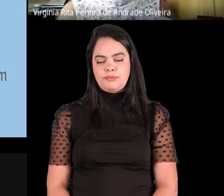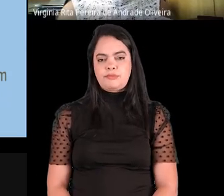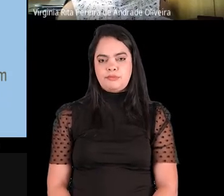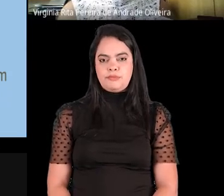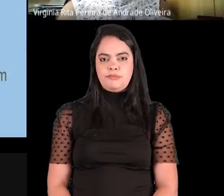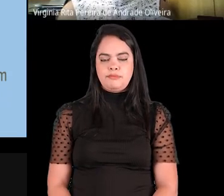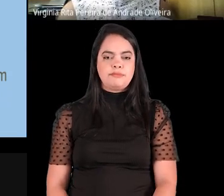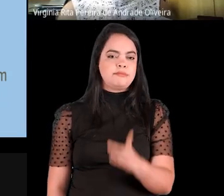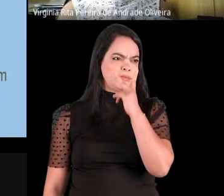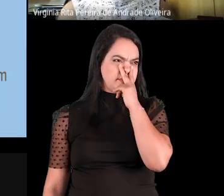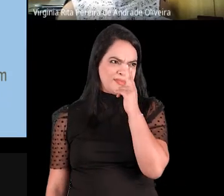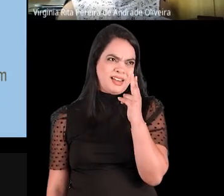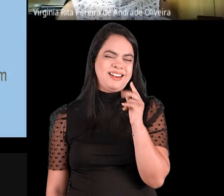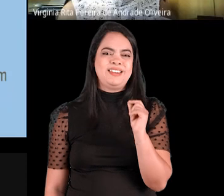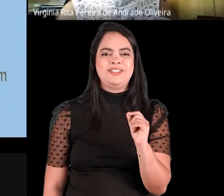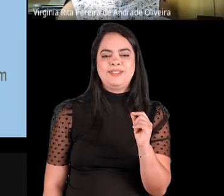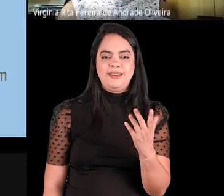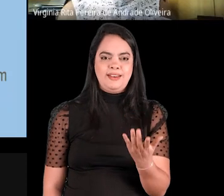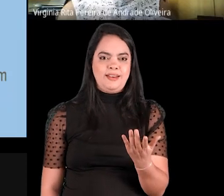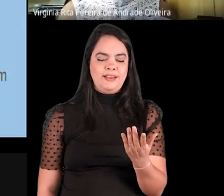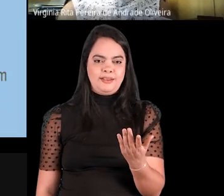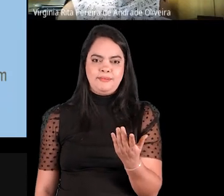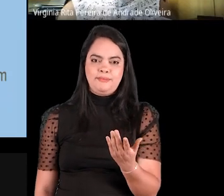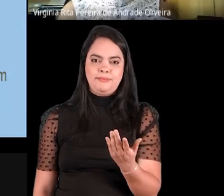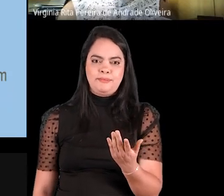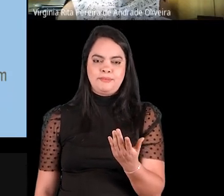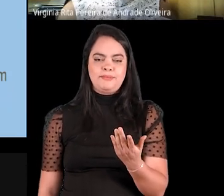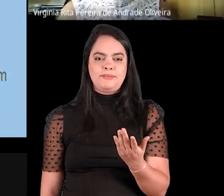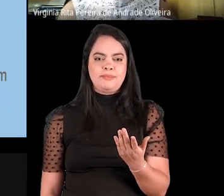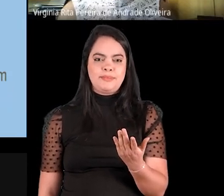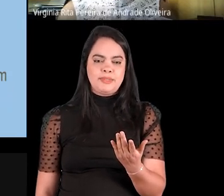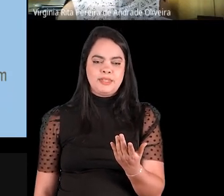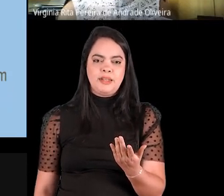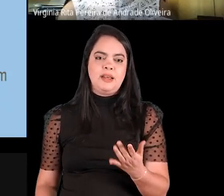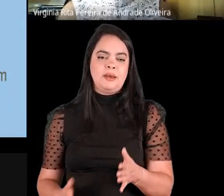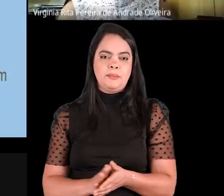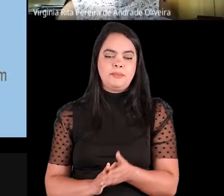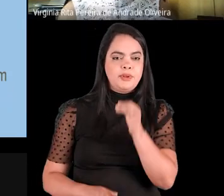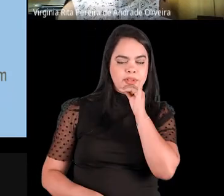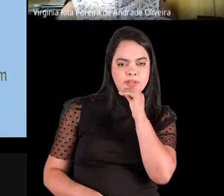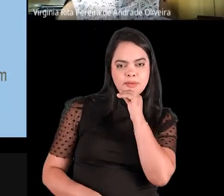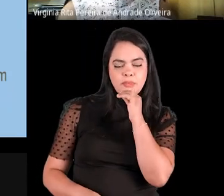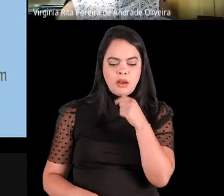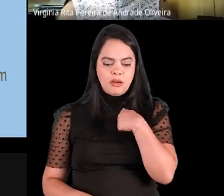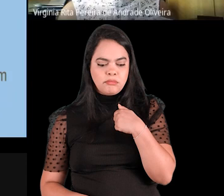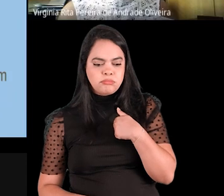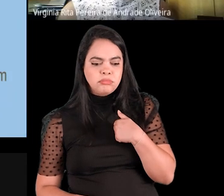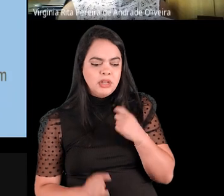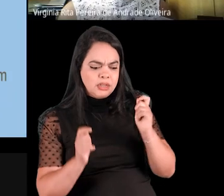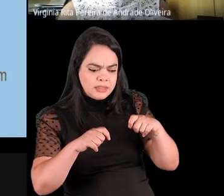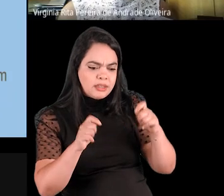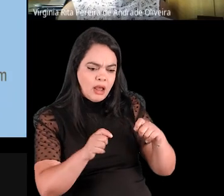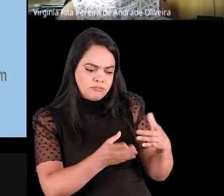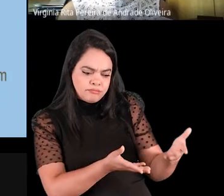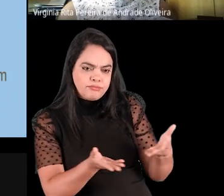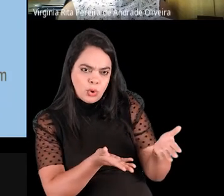É como se eu desse, né, as condições, né, e oferecesse as condições, mas eu esqueço